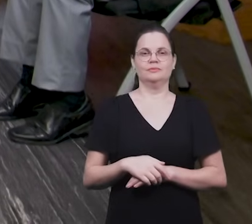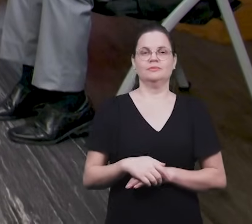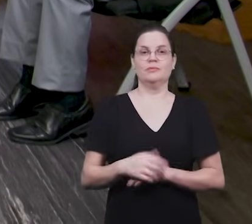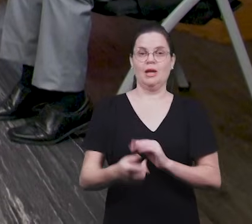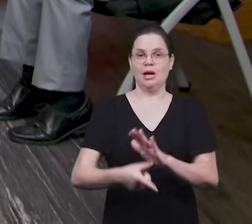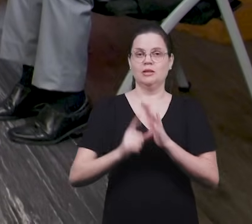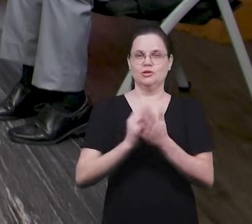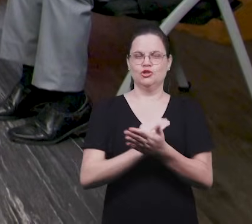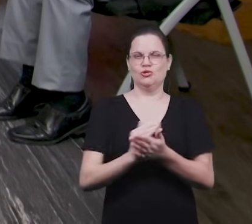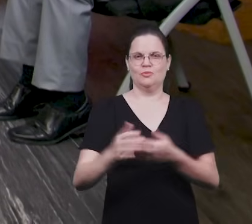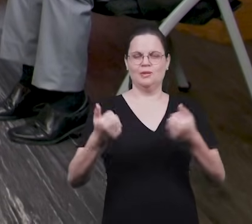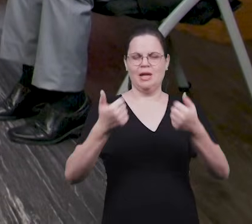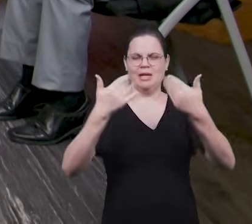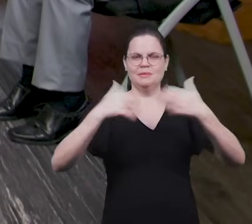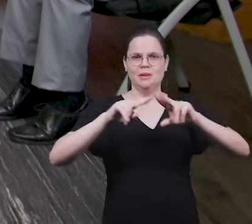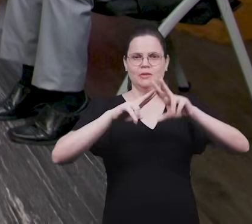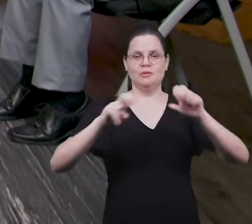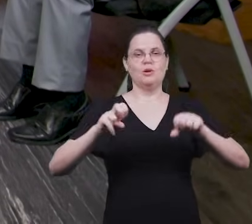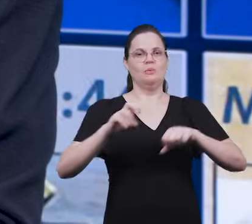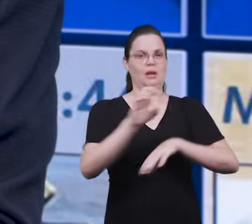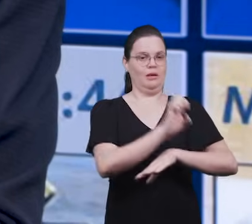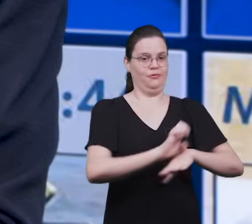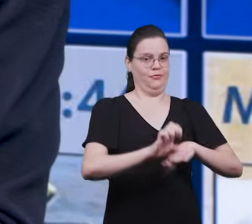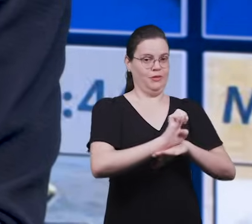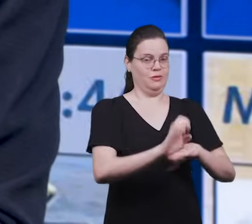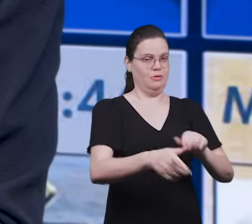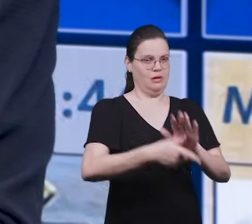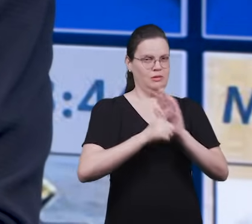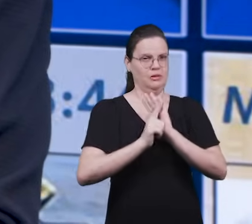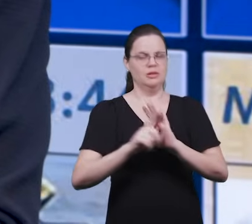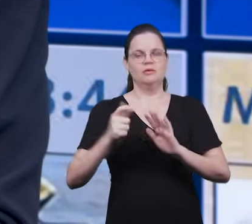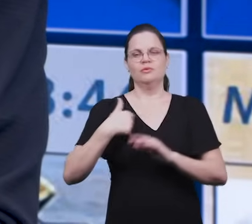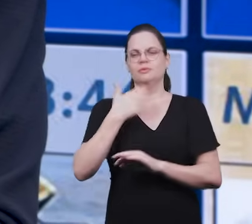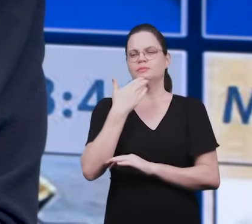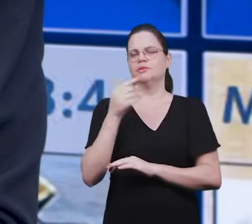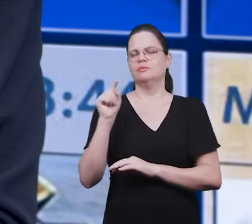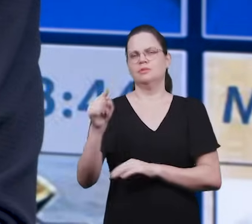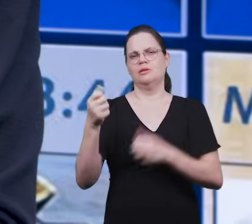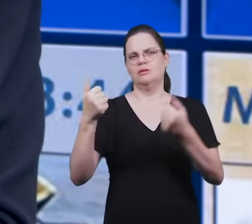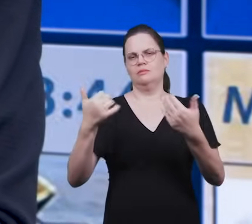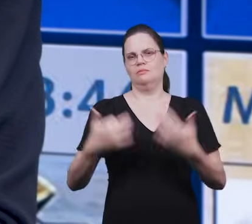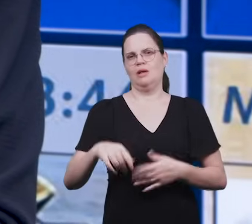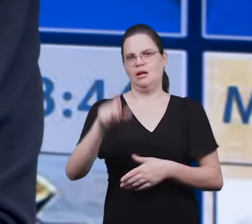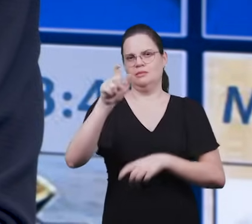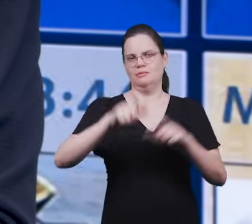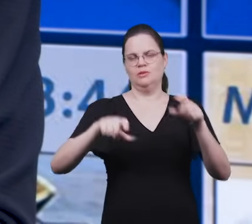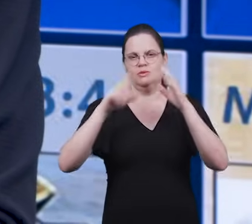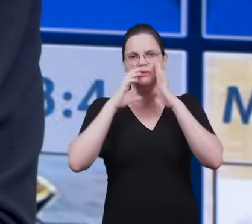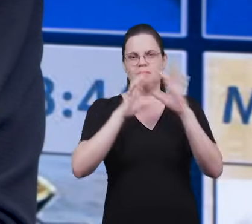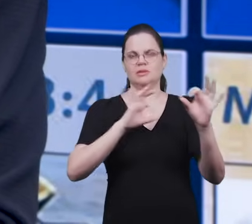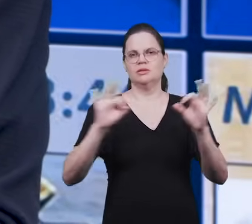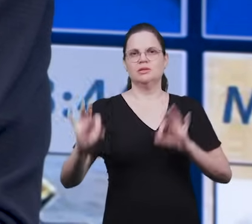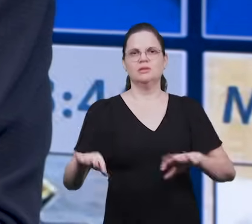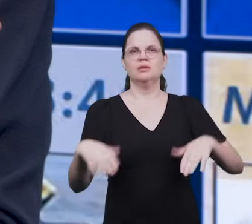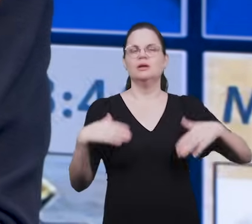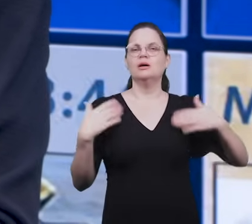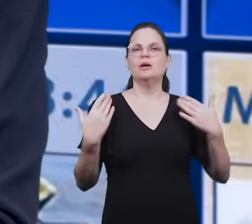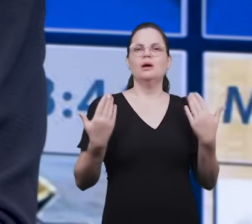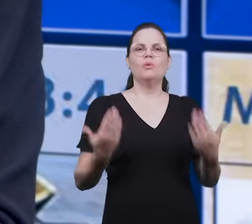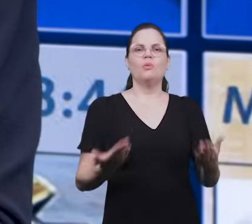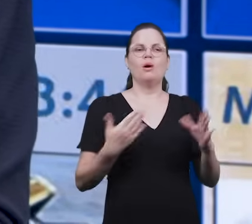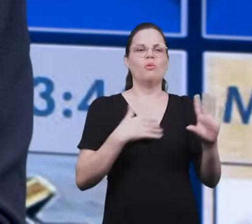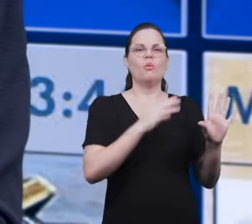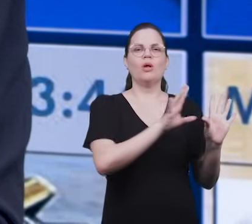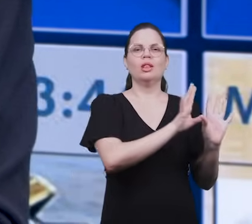em Éfeso, qual é a lógica, numa palavra a ser dada para quem está nos assistindo, qual é a lógica